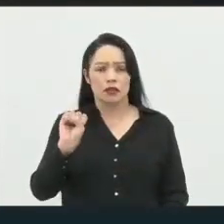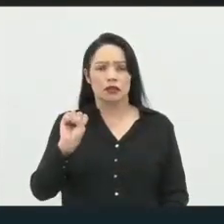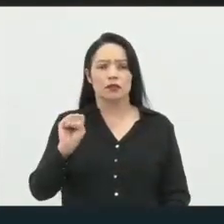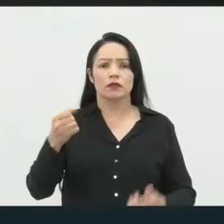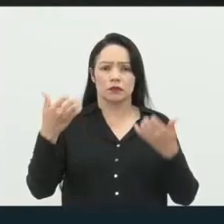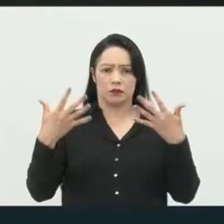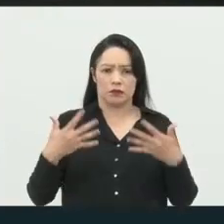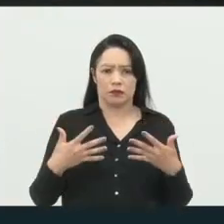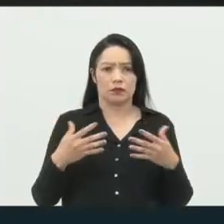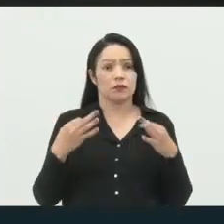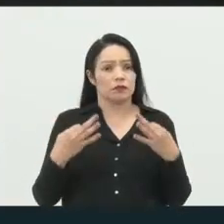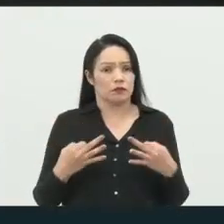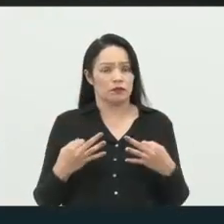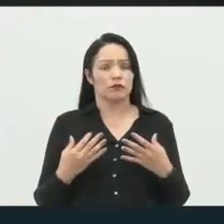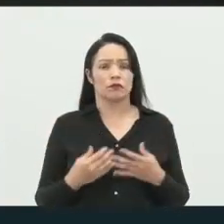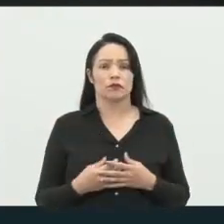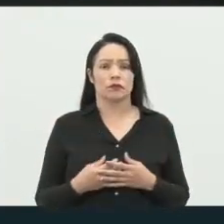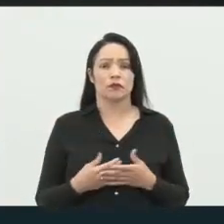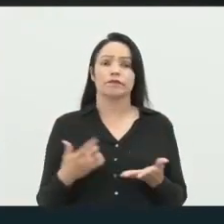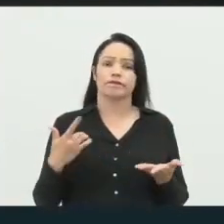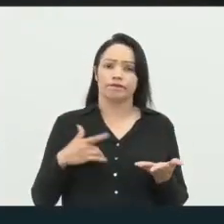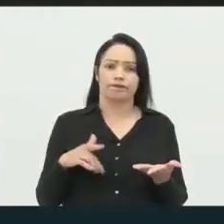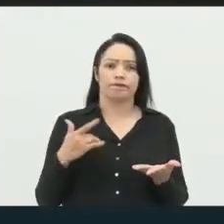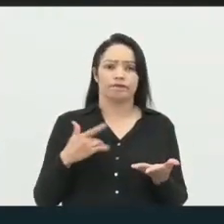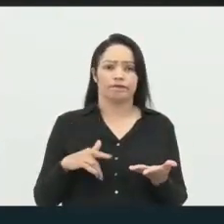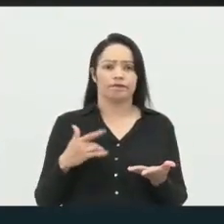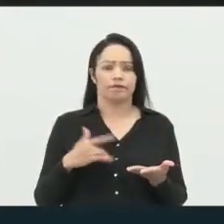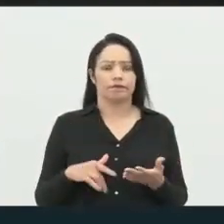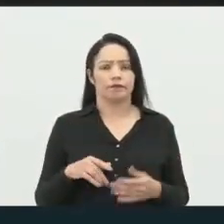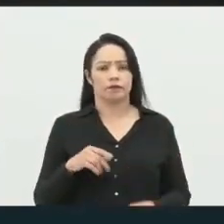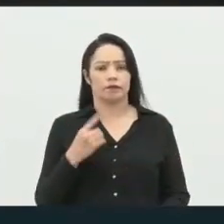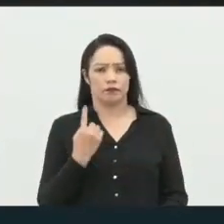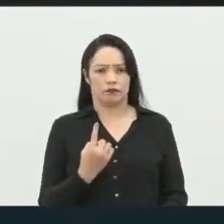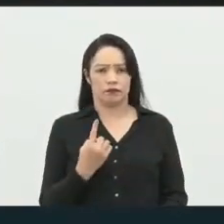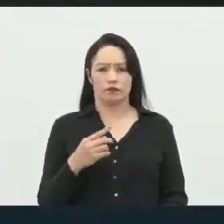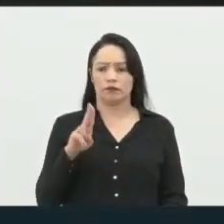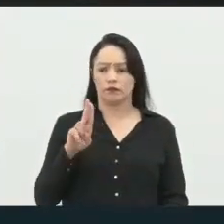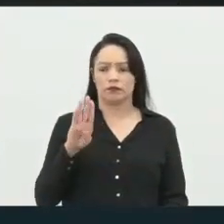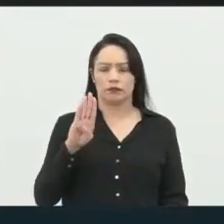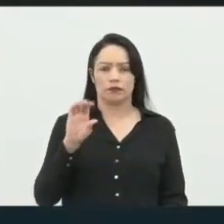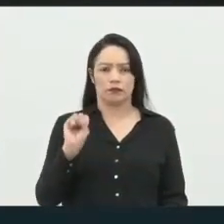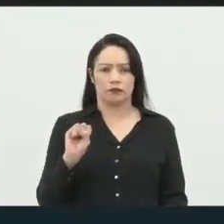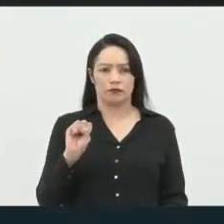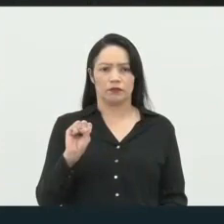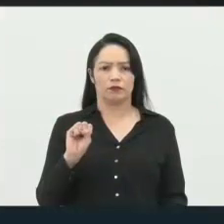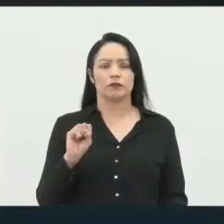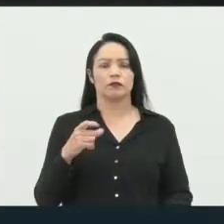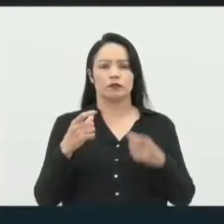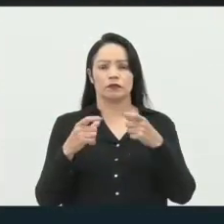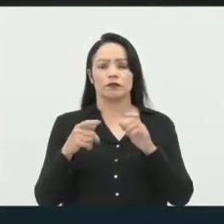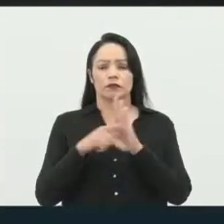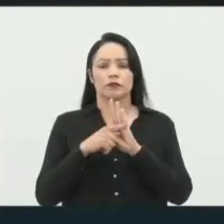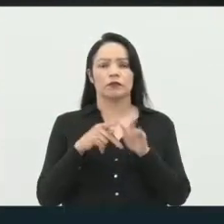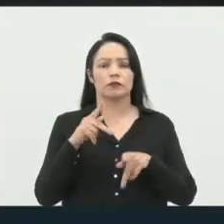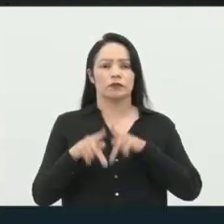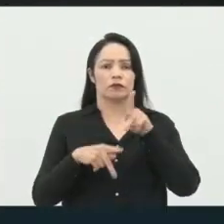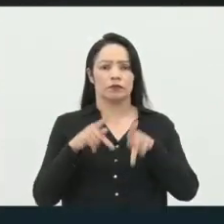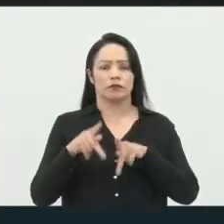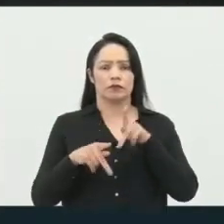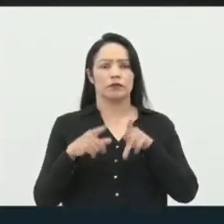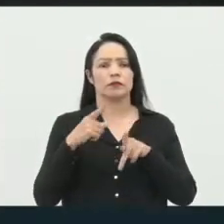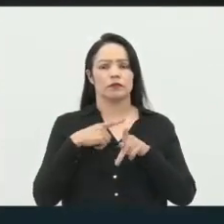infelizmente não é a única OBS não é o único equipamento público que tem o